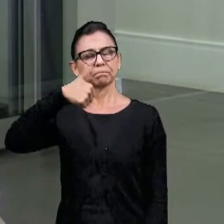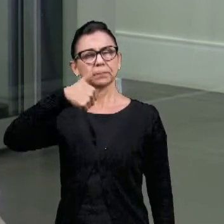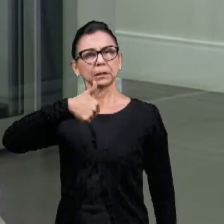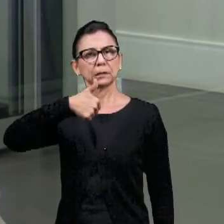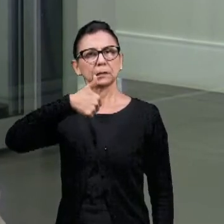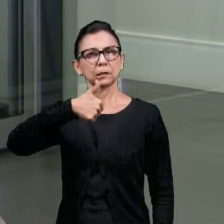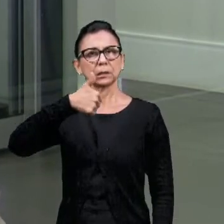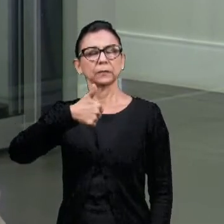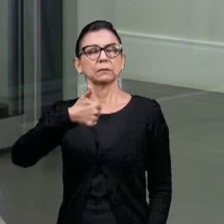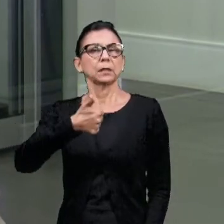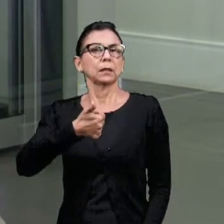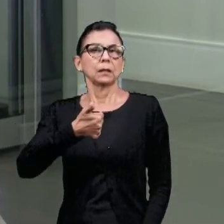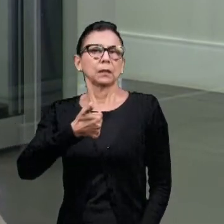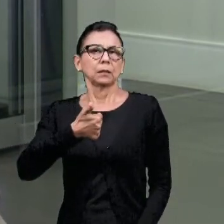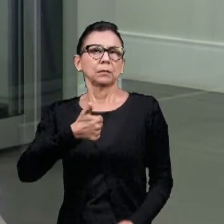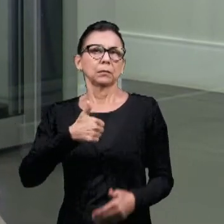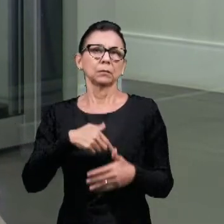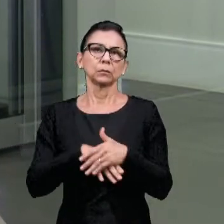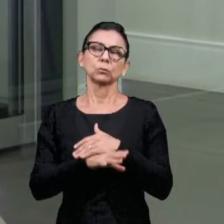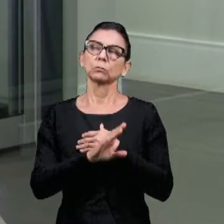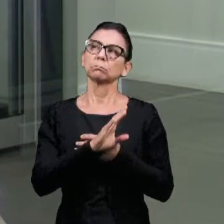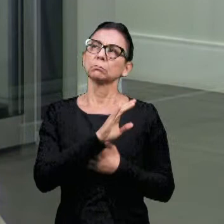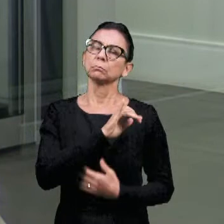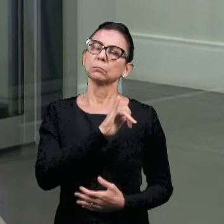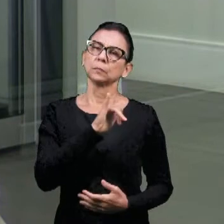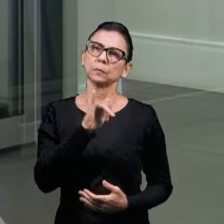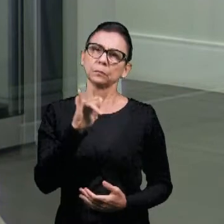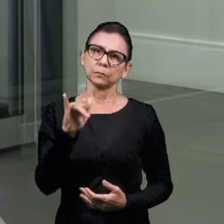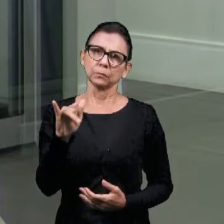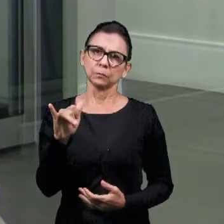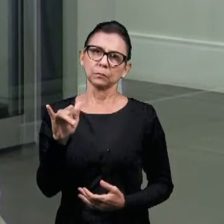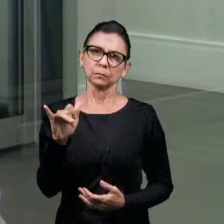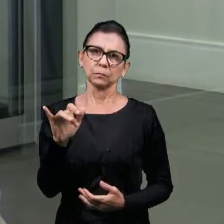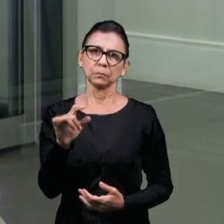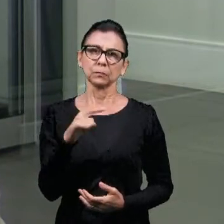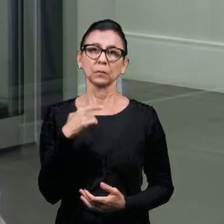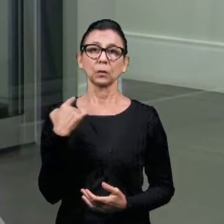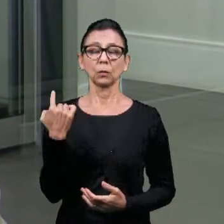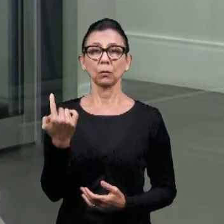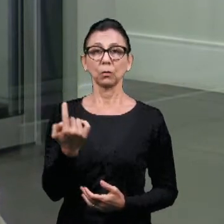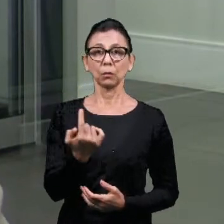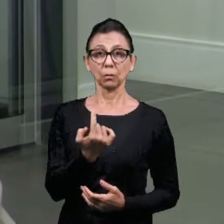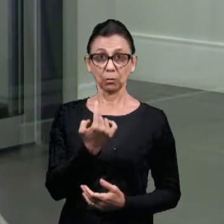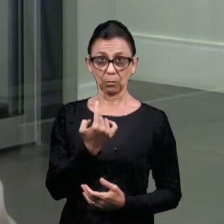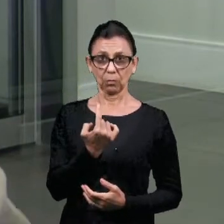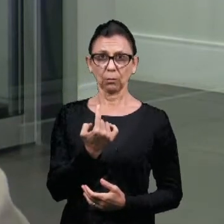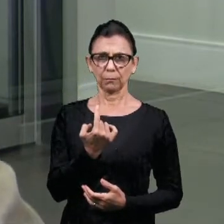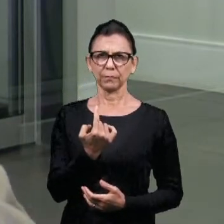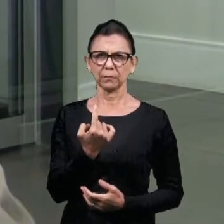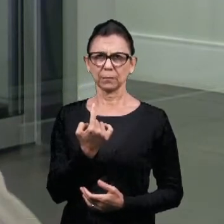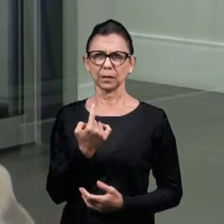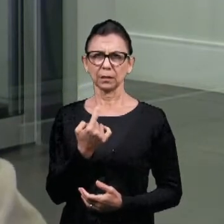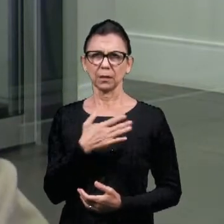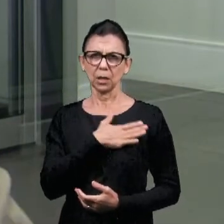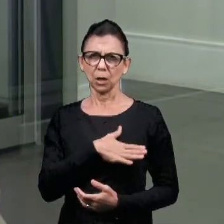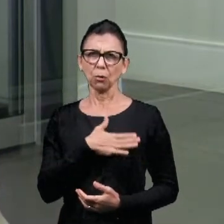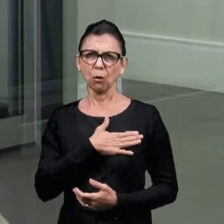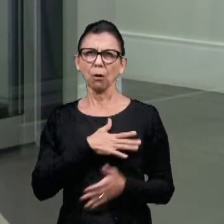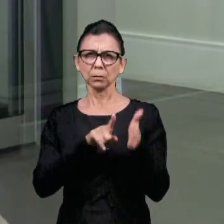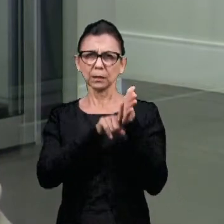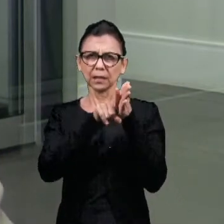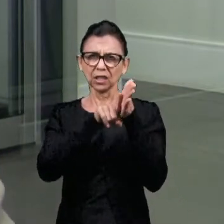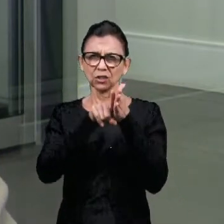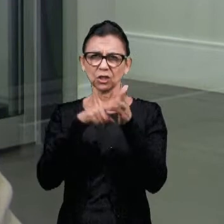Eu costumo dizer que nós temos um percentual, gosto muito de números, sempre olhando os números,